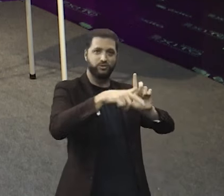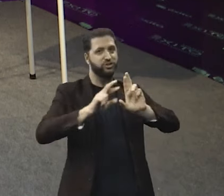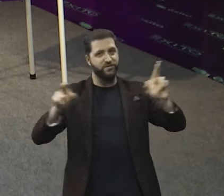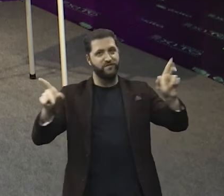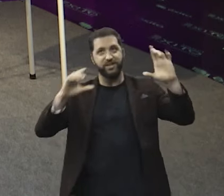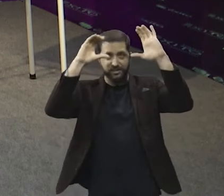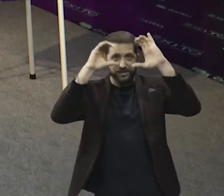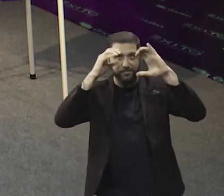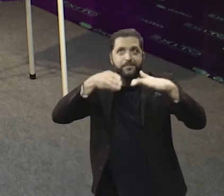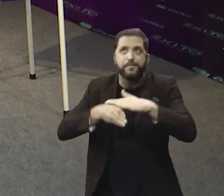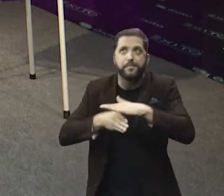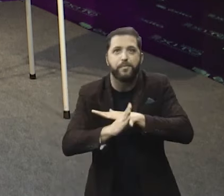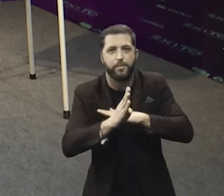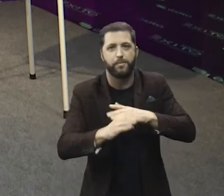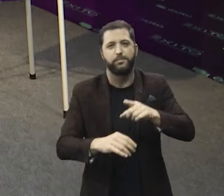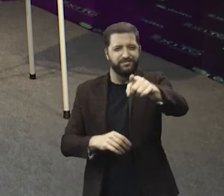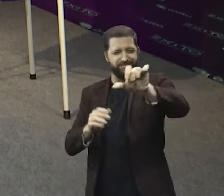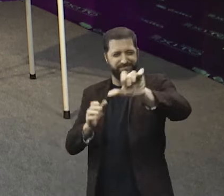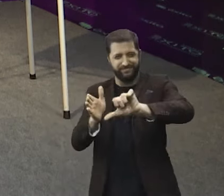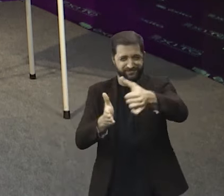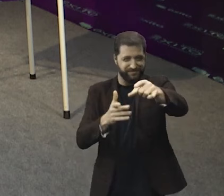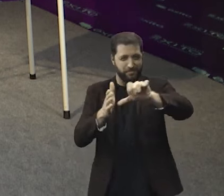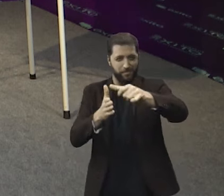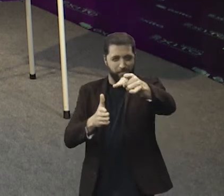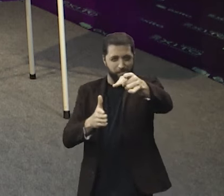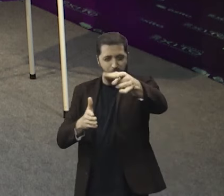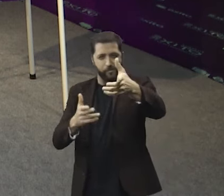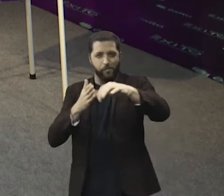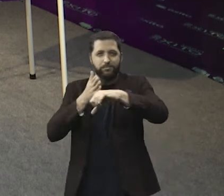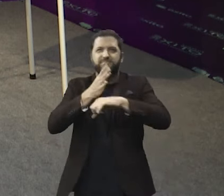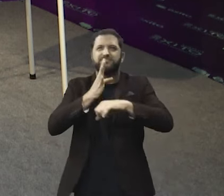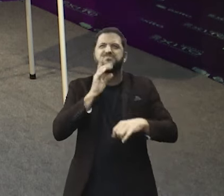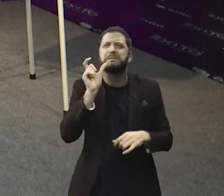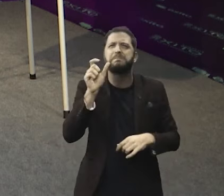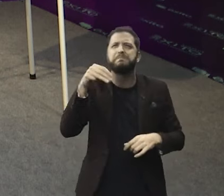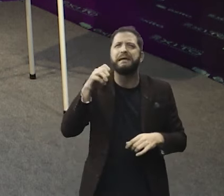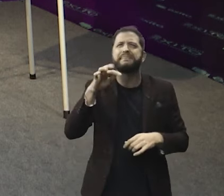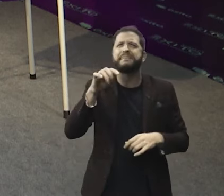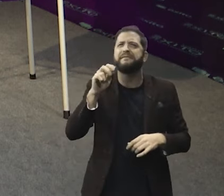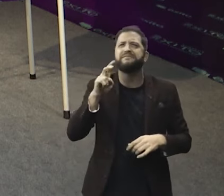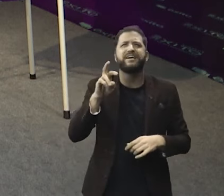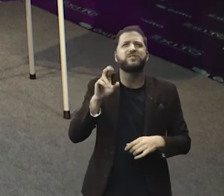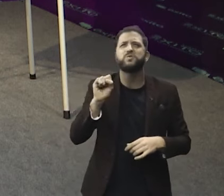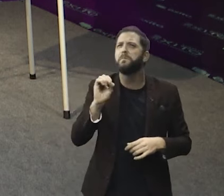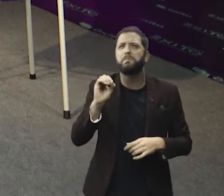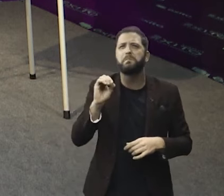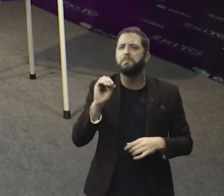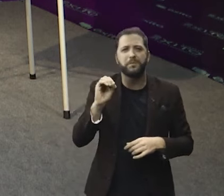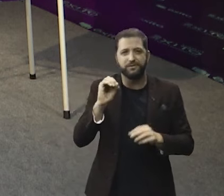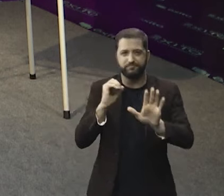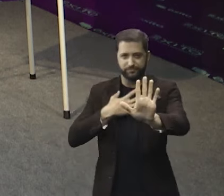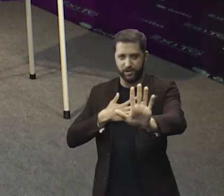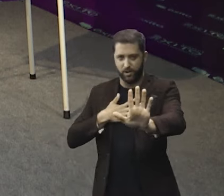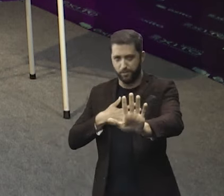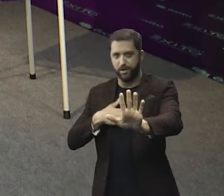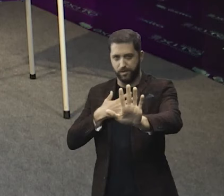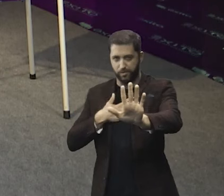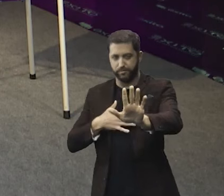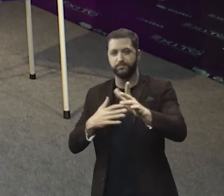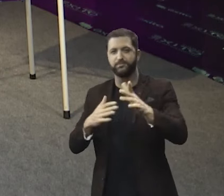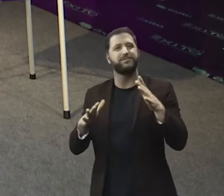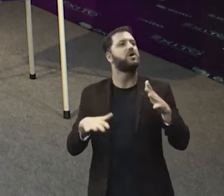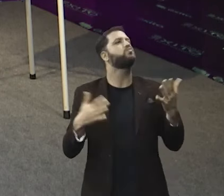pela primeira vez o metaverso eu quero ser bem professora hoje hoje para que você possa compreender você vai perguntar assim qual é a diferença Andresa